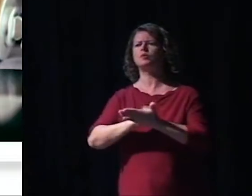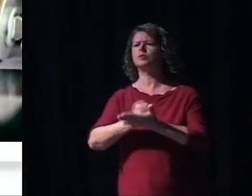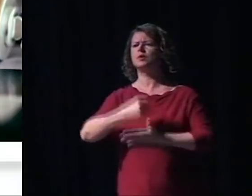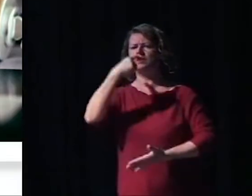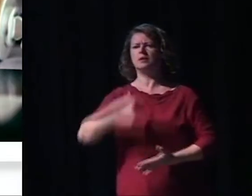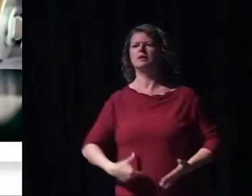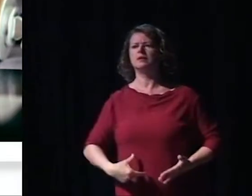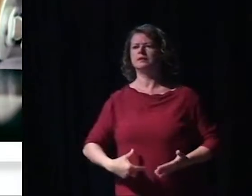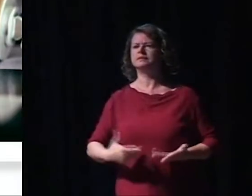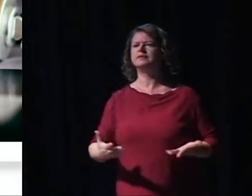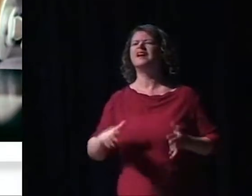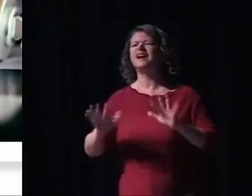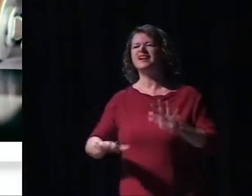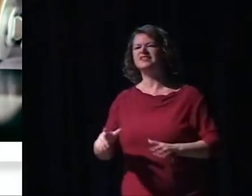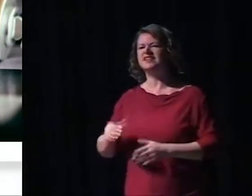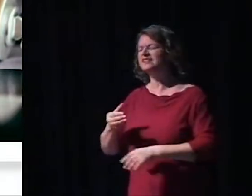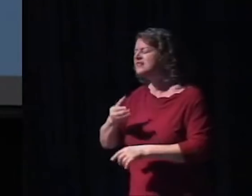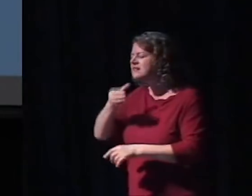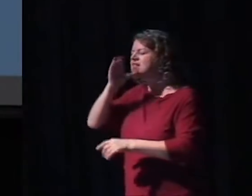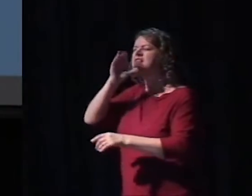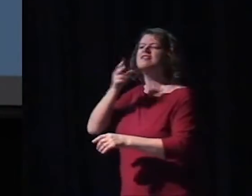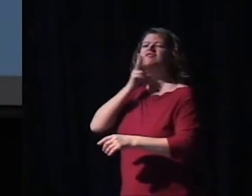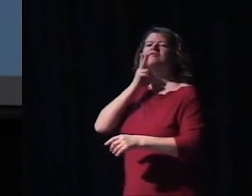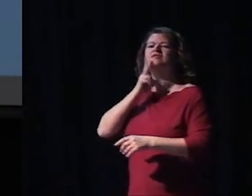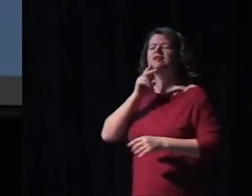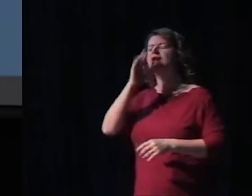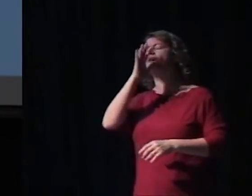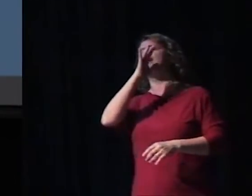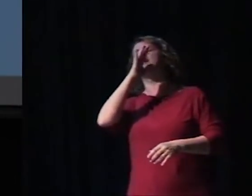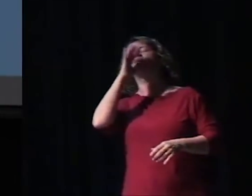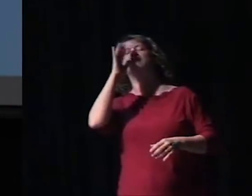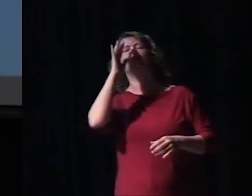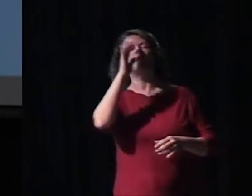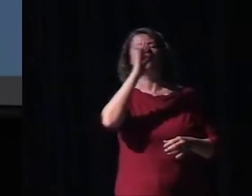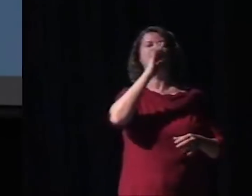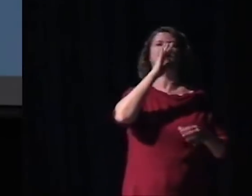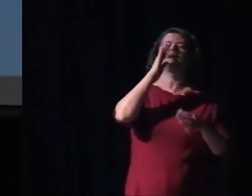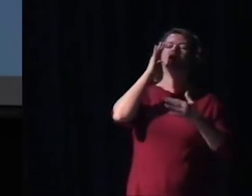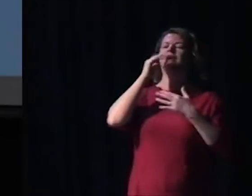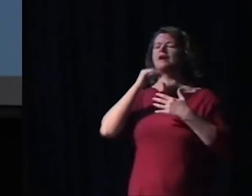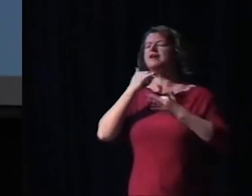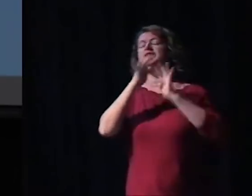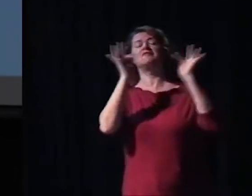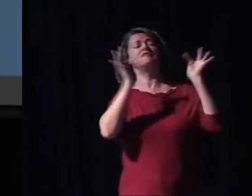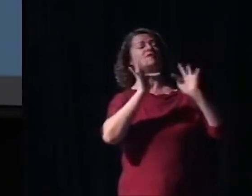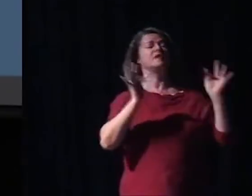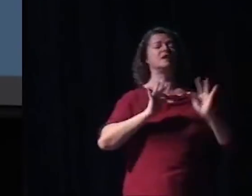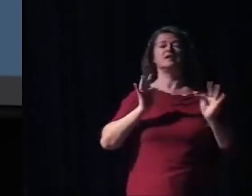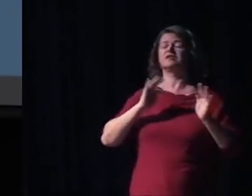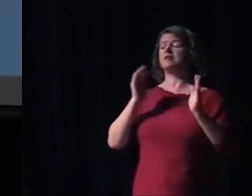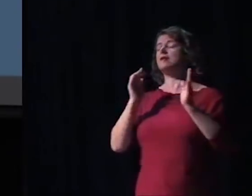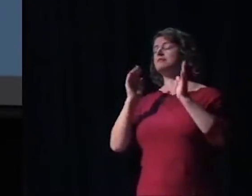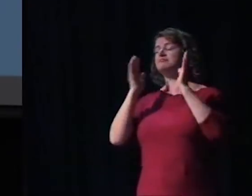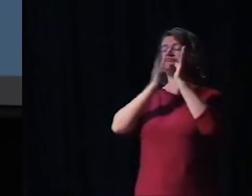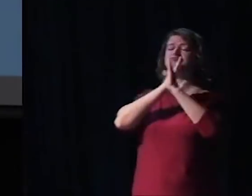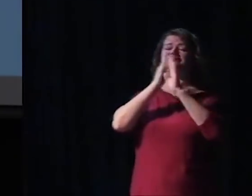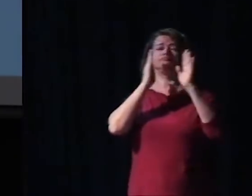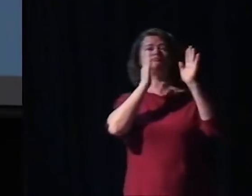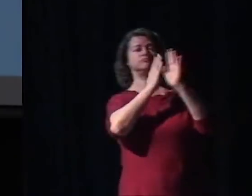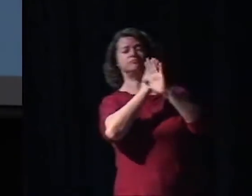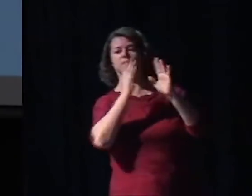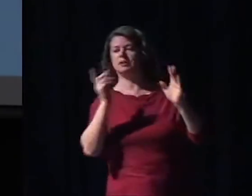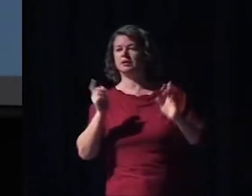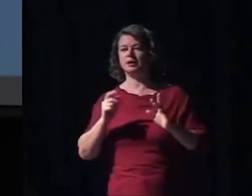passageira. Eu estava tão feliz ontem, por quê? Porque eu tomei todas. Então o nazireu, ele não bebia